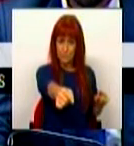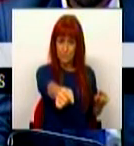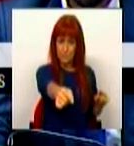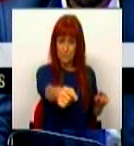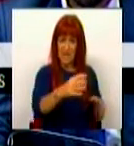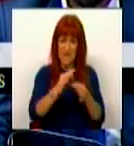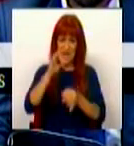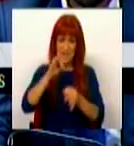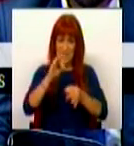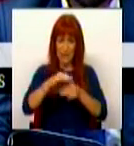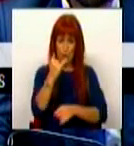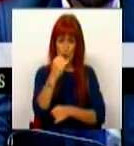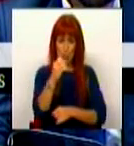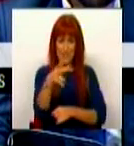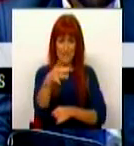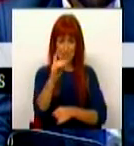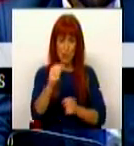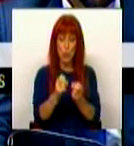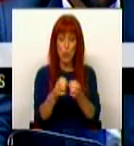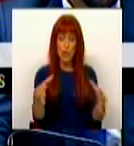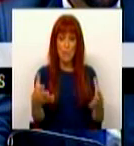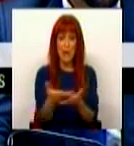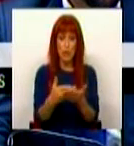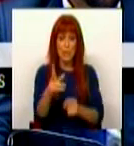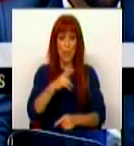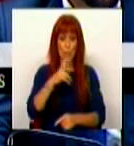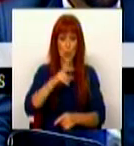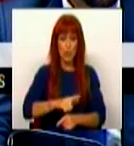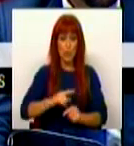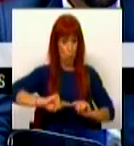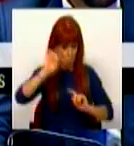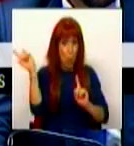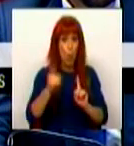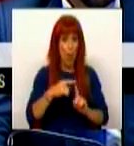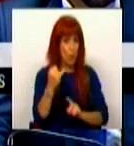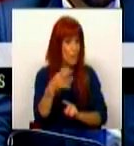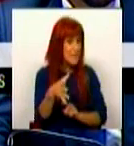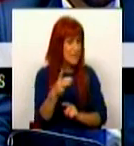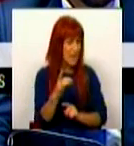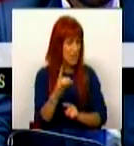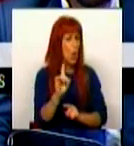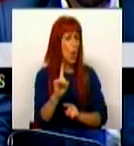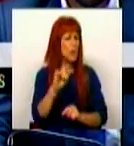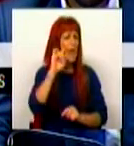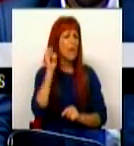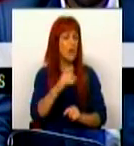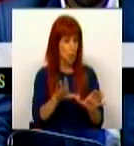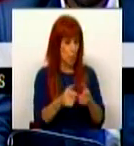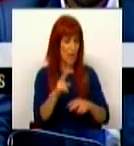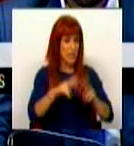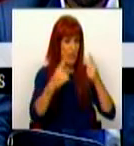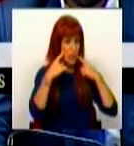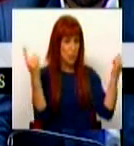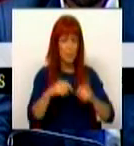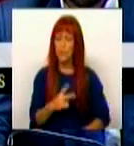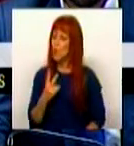2015 e setembro de 2016, o crescimento da economia portuguesa para 2016 foi revisto pelo Conselho de Finanças